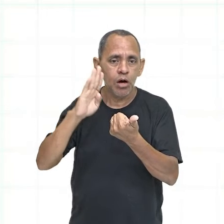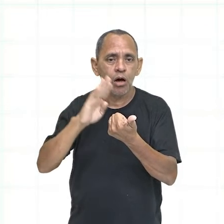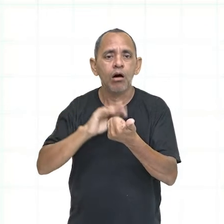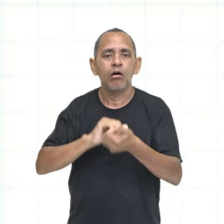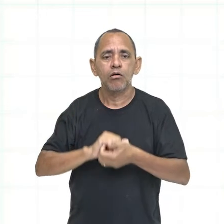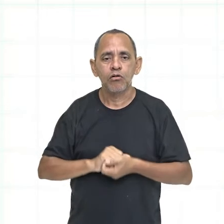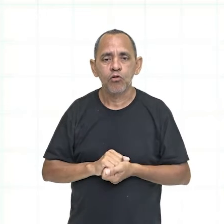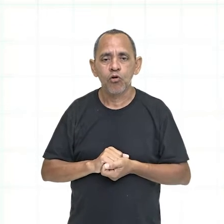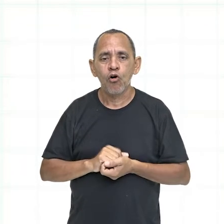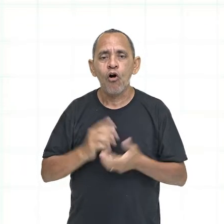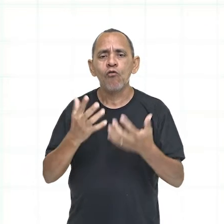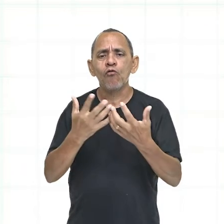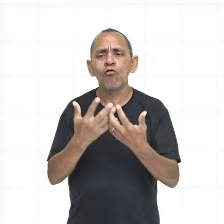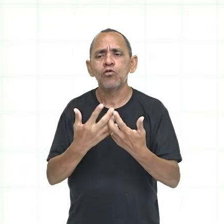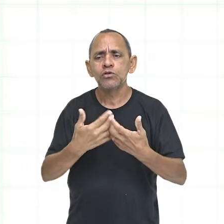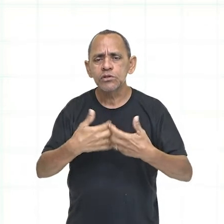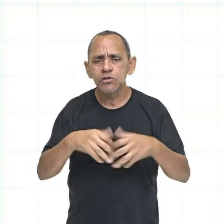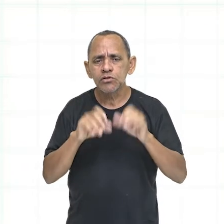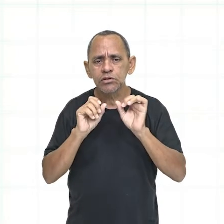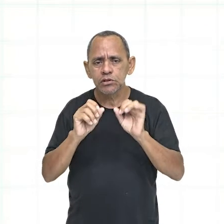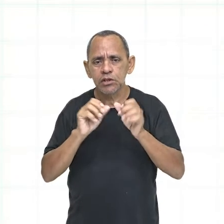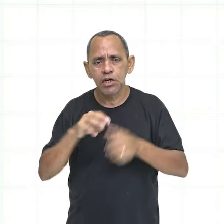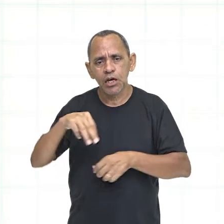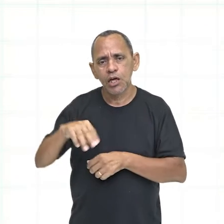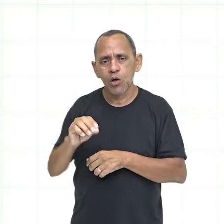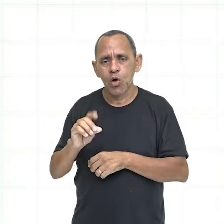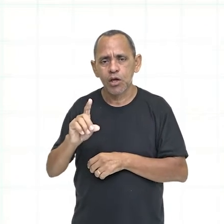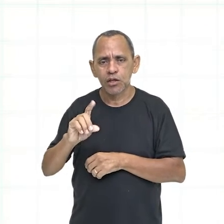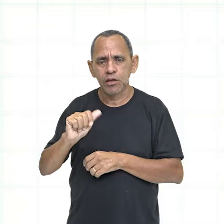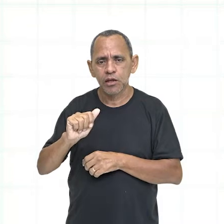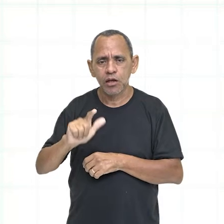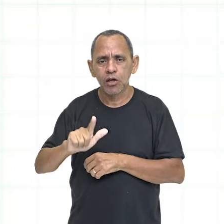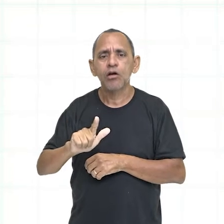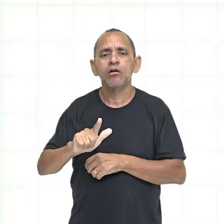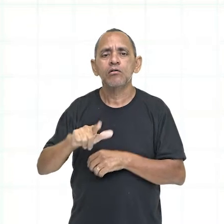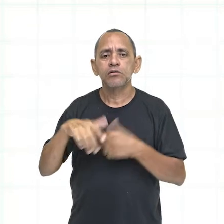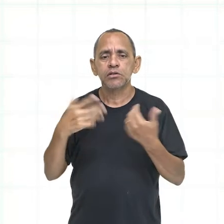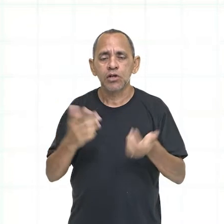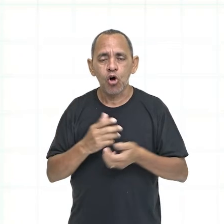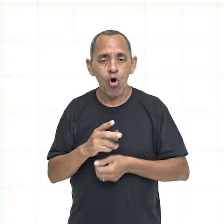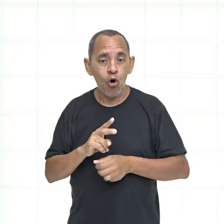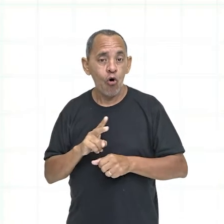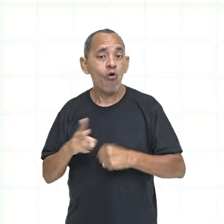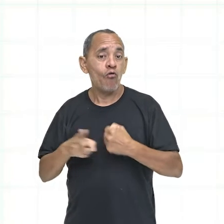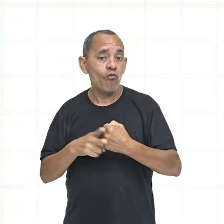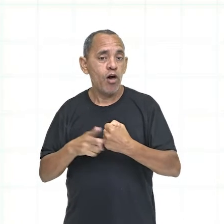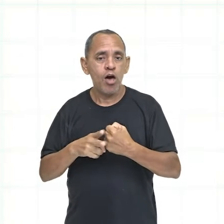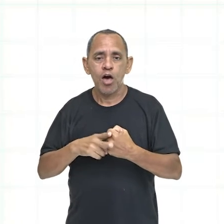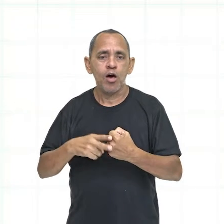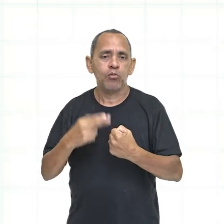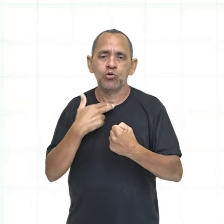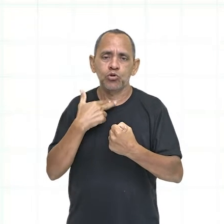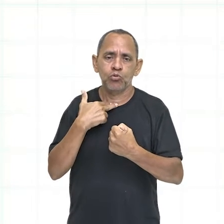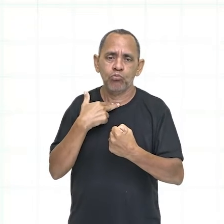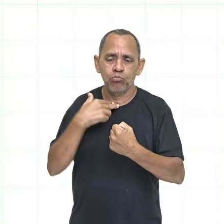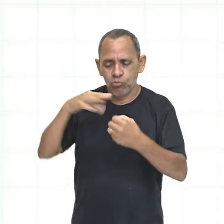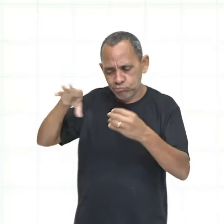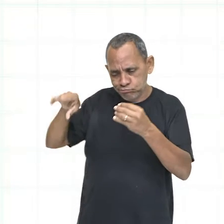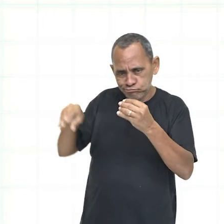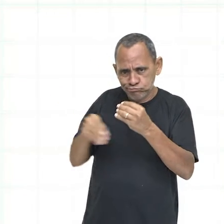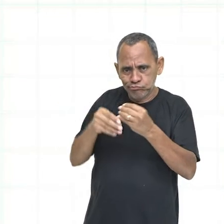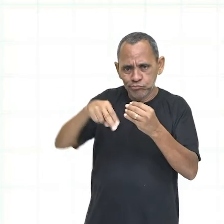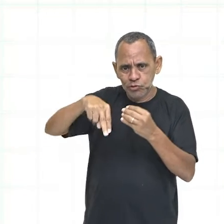com a única função de ser modal, então esse verbo ele não pode receber o not, tá? Então isso é uma das